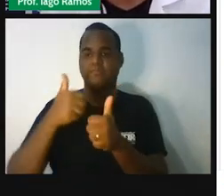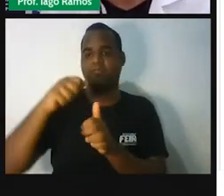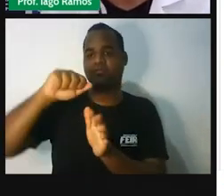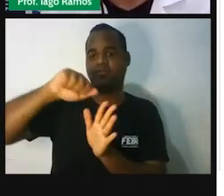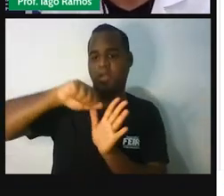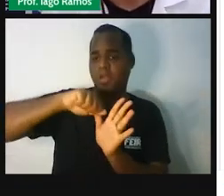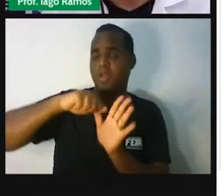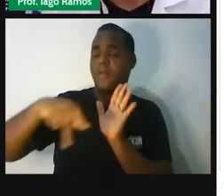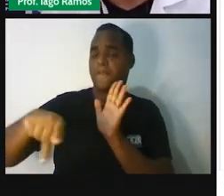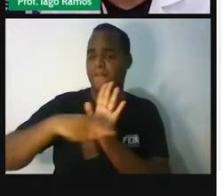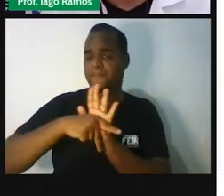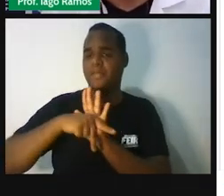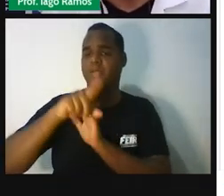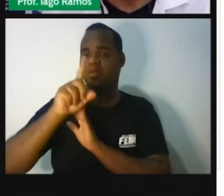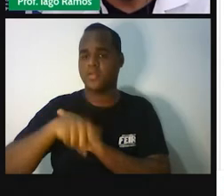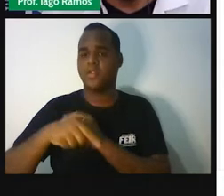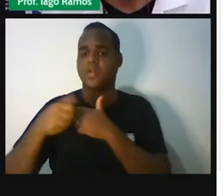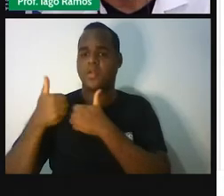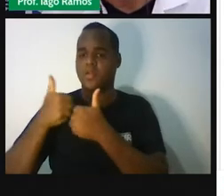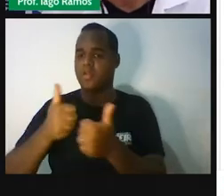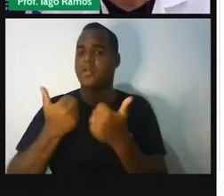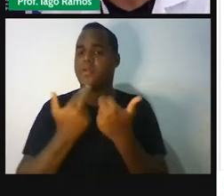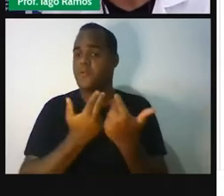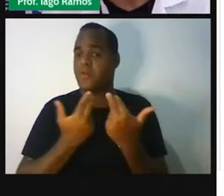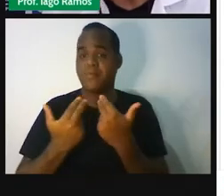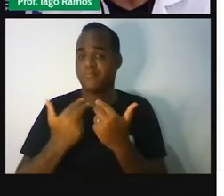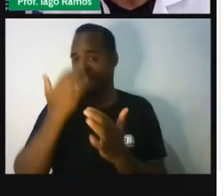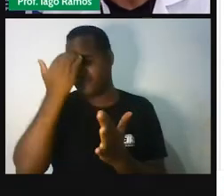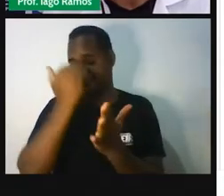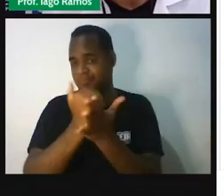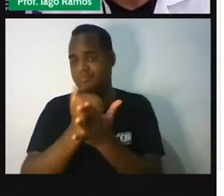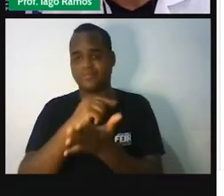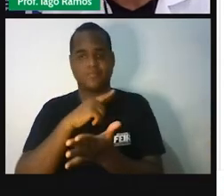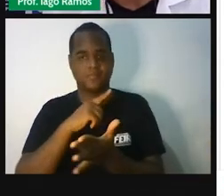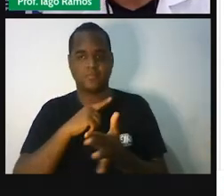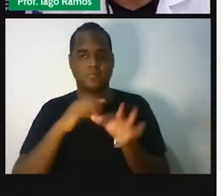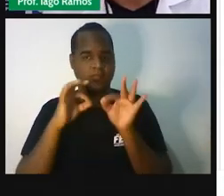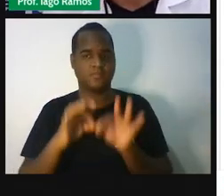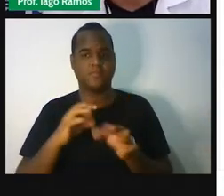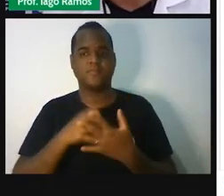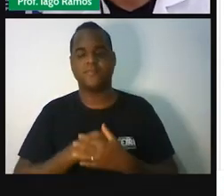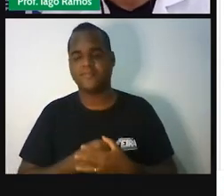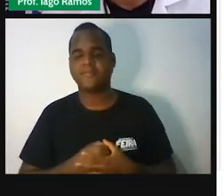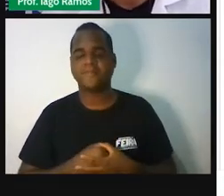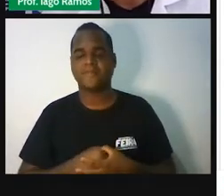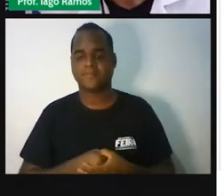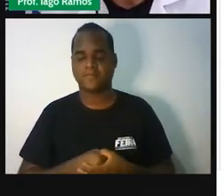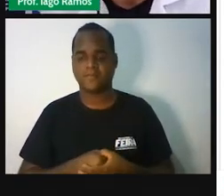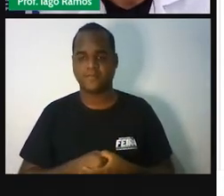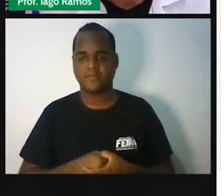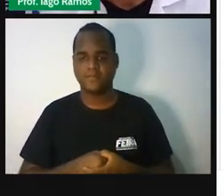que também seguem esse padrão, tá bom? Então,